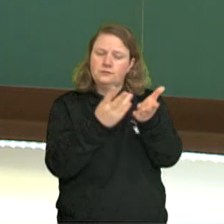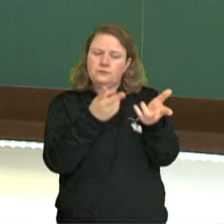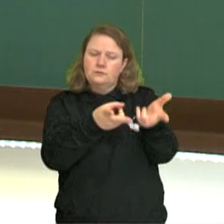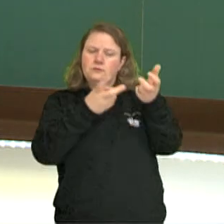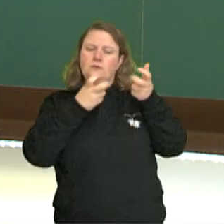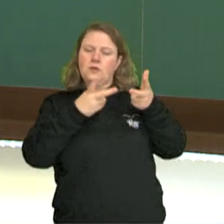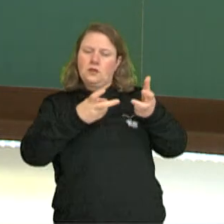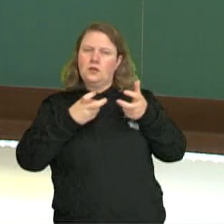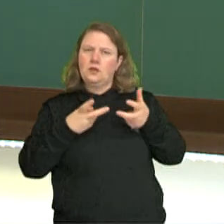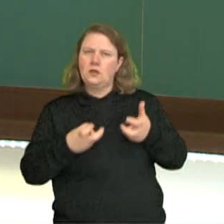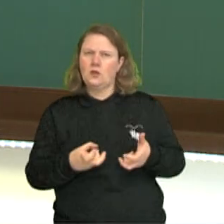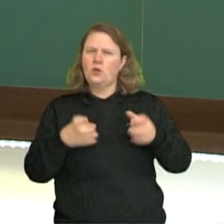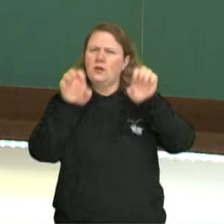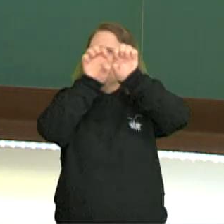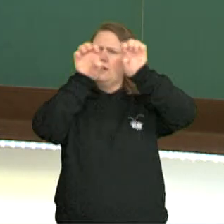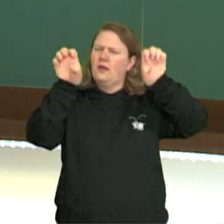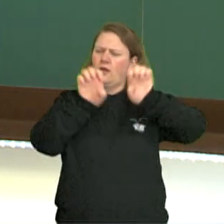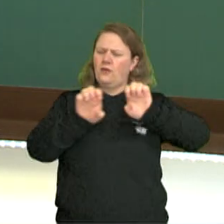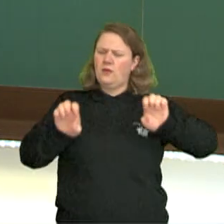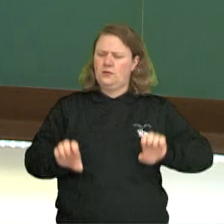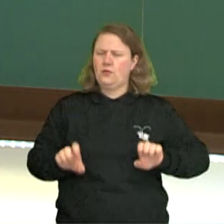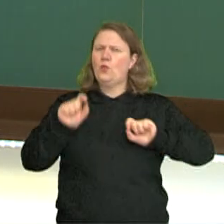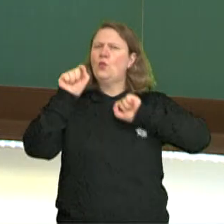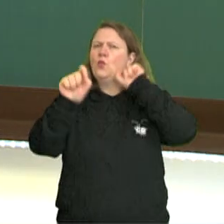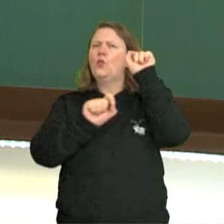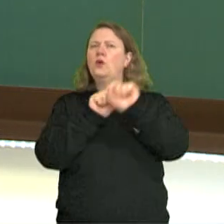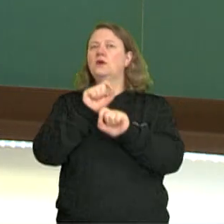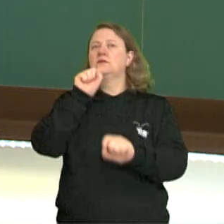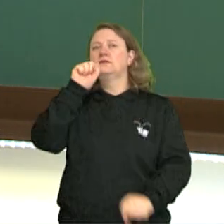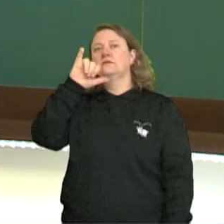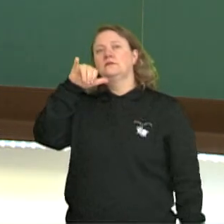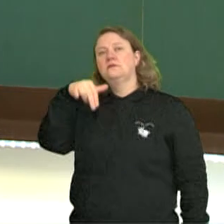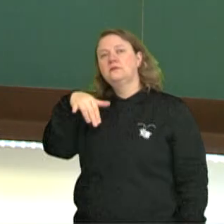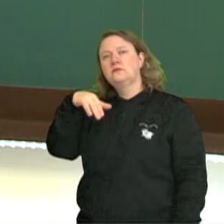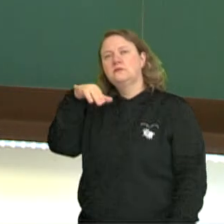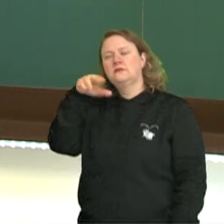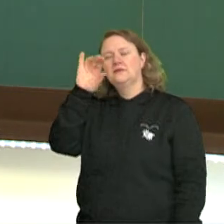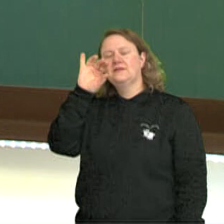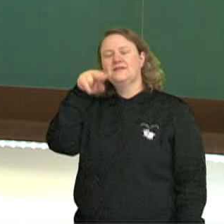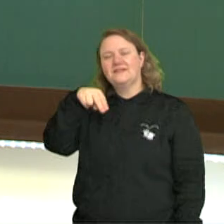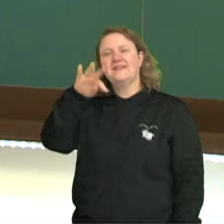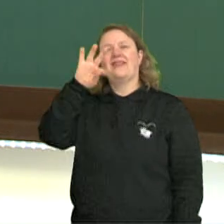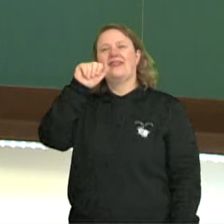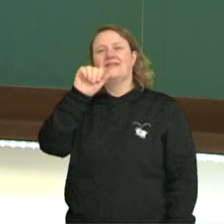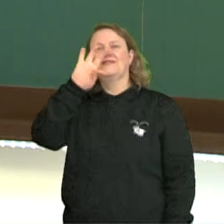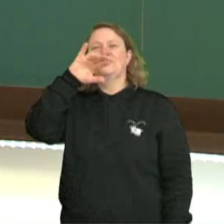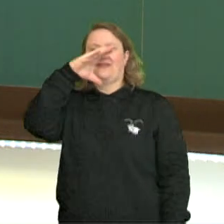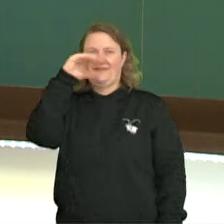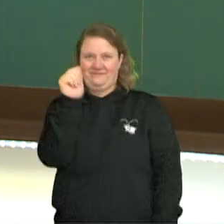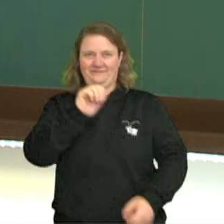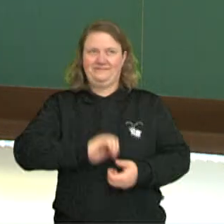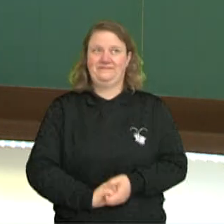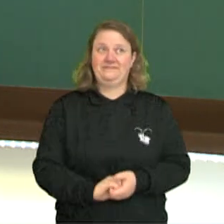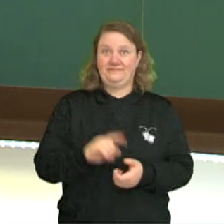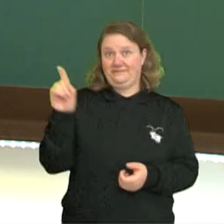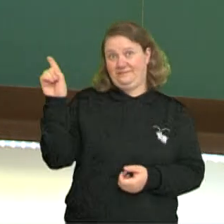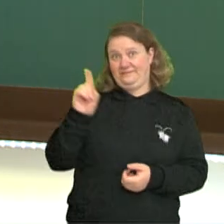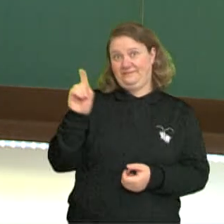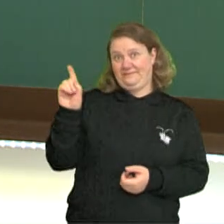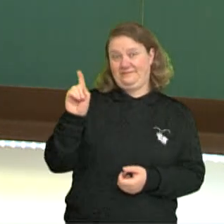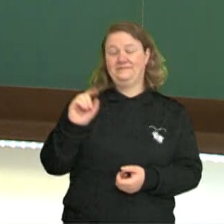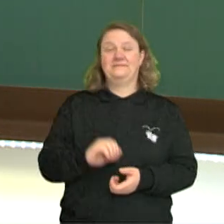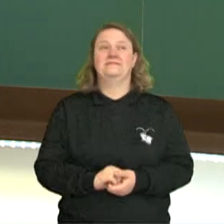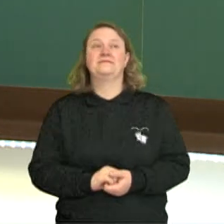estrutura sintática do que a gente chama de período composto por coordenação. Então vamos lá, né? Biografia de Cecília